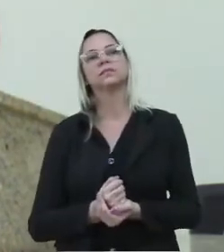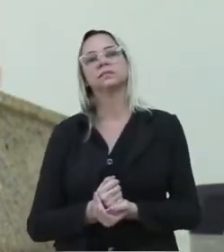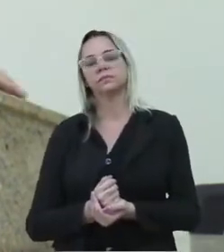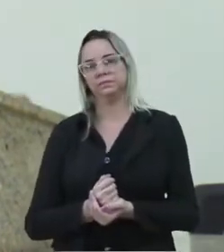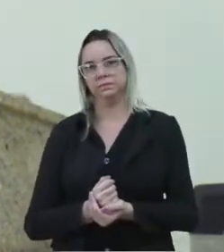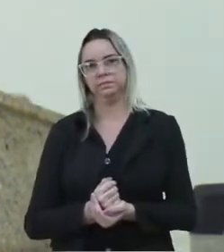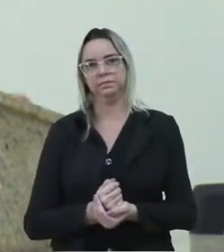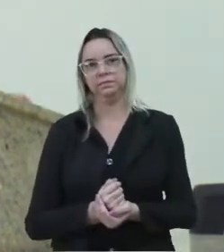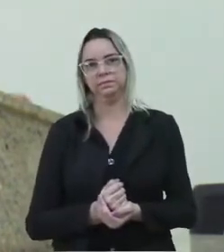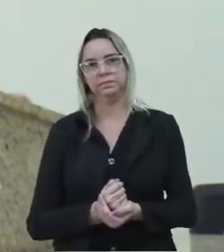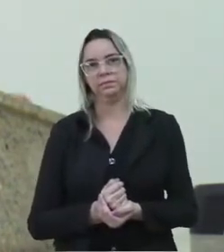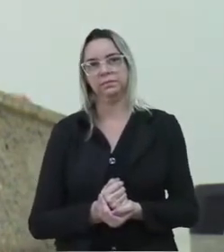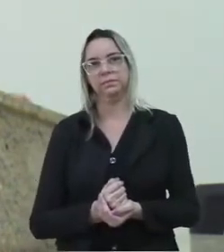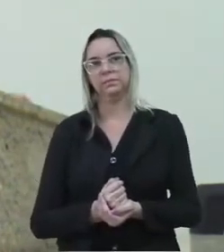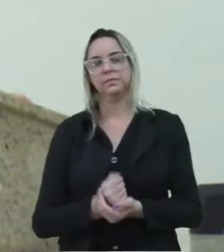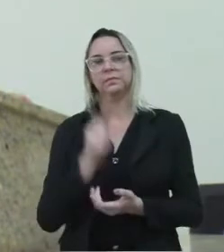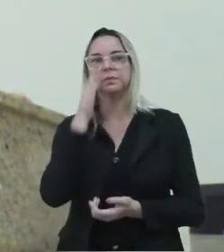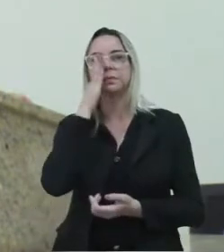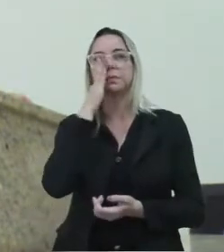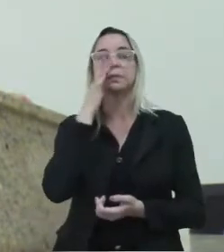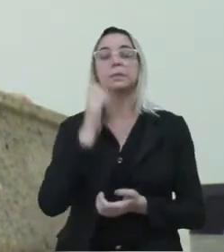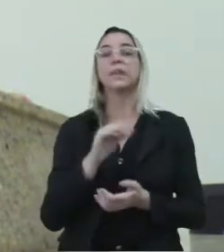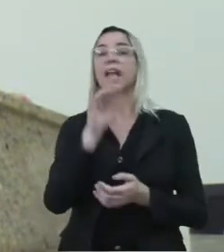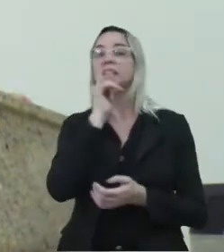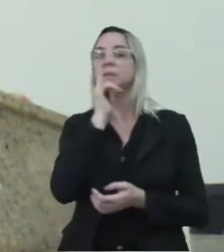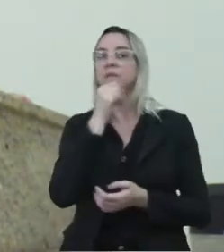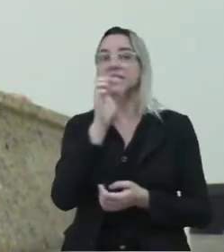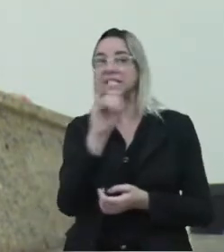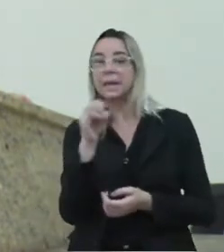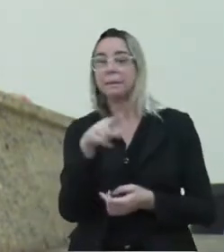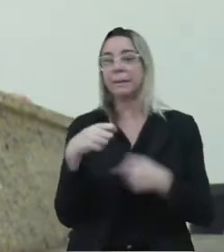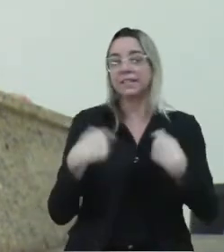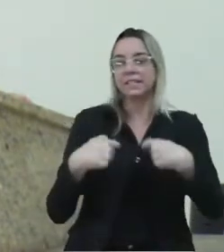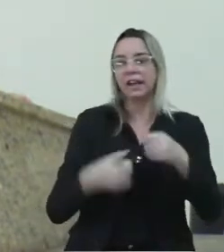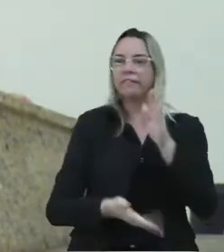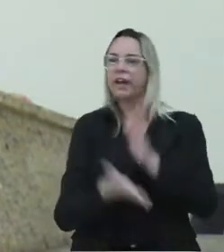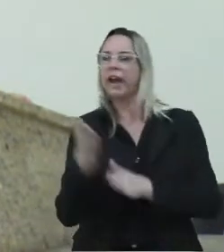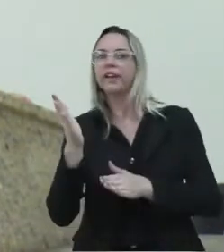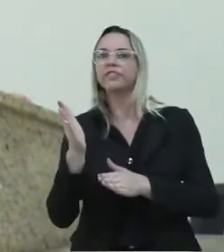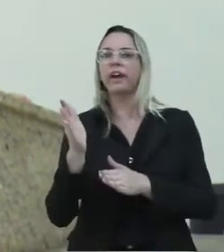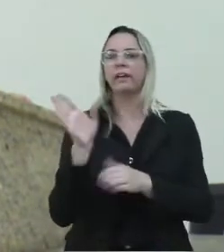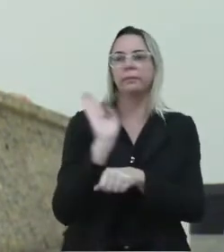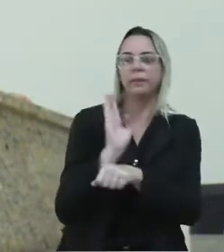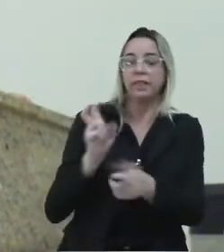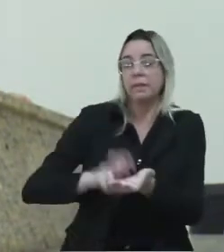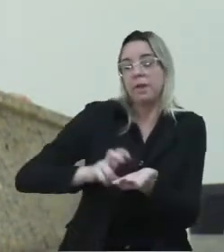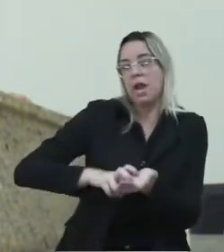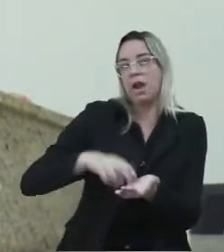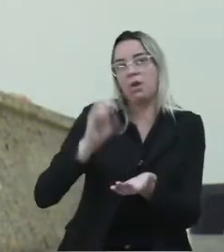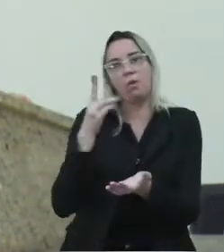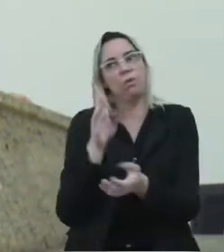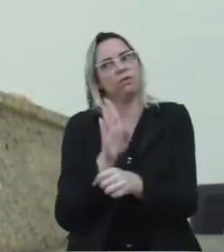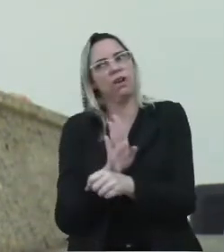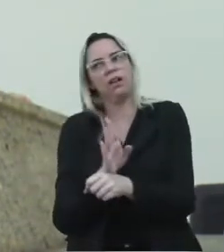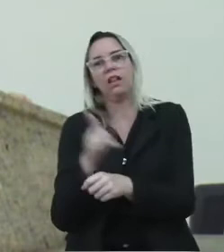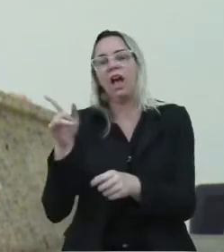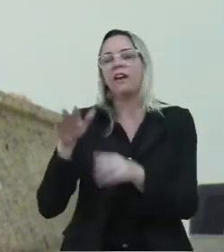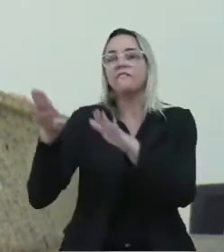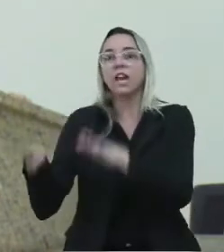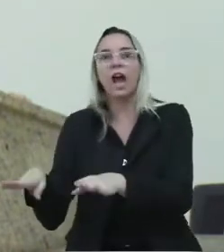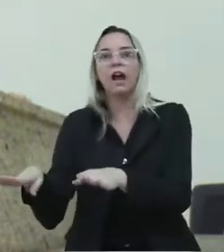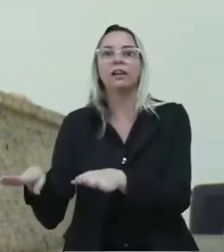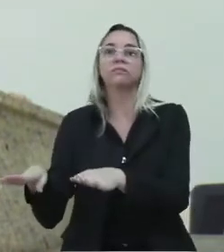de tarde a consulta, você não tem para onde ir, e essa casa de apoio chegou na hora certa. Você pode dormir lá, tem